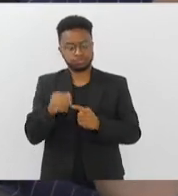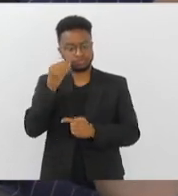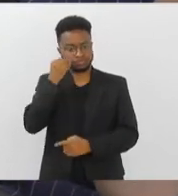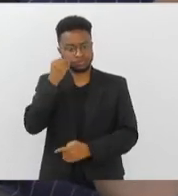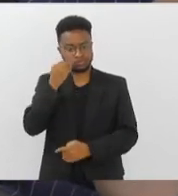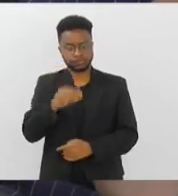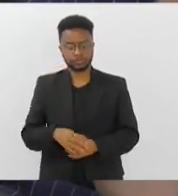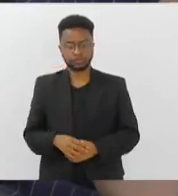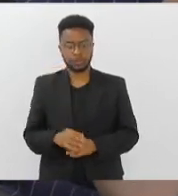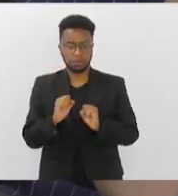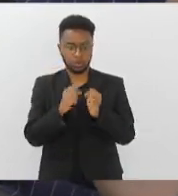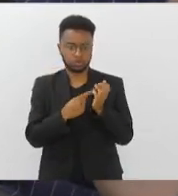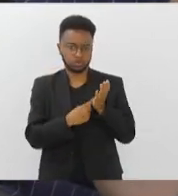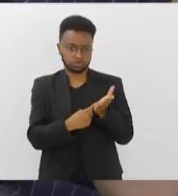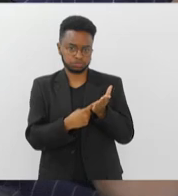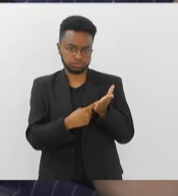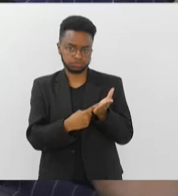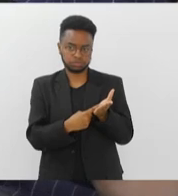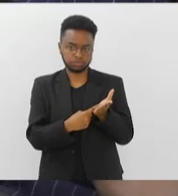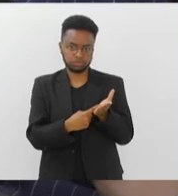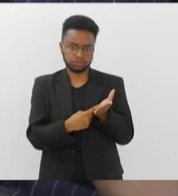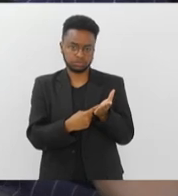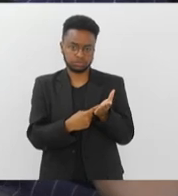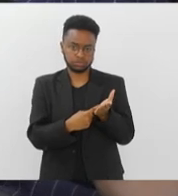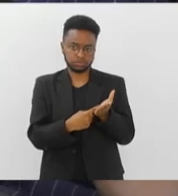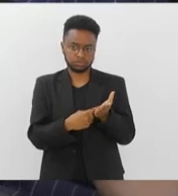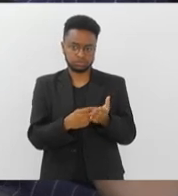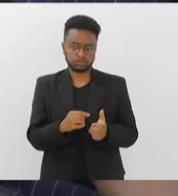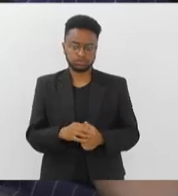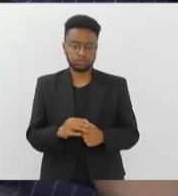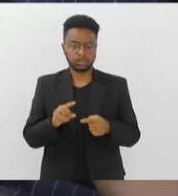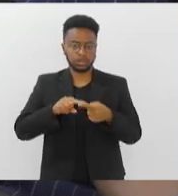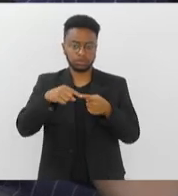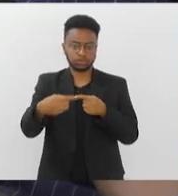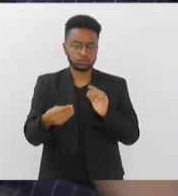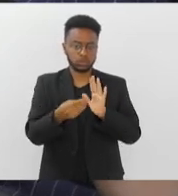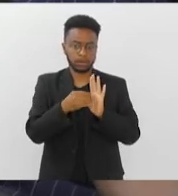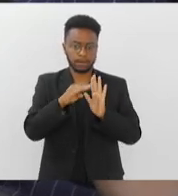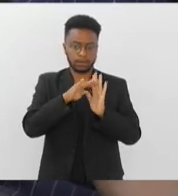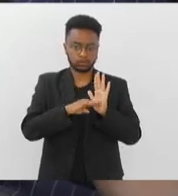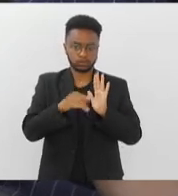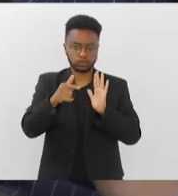num consenso aqui e fazer e continuar manter ele na pauta.